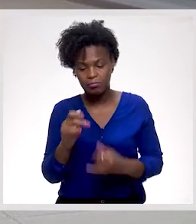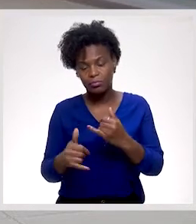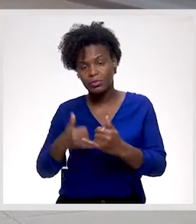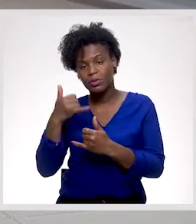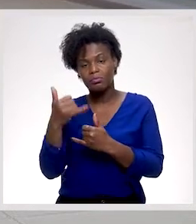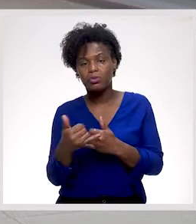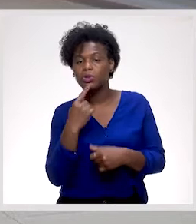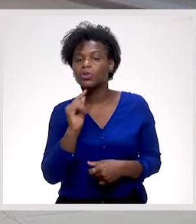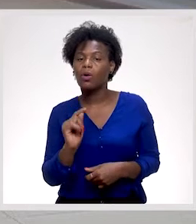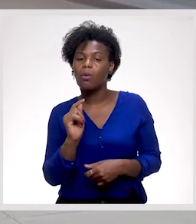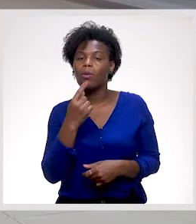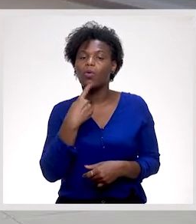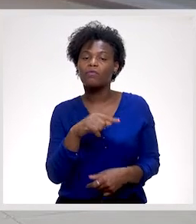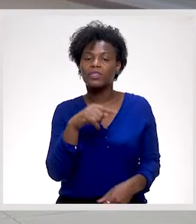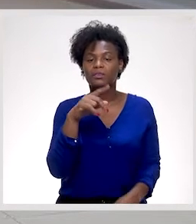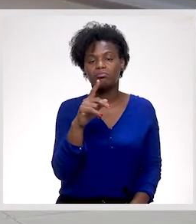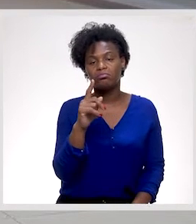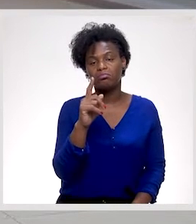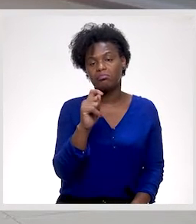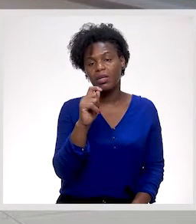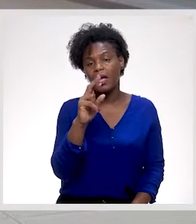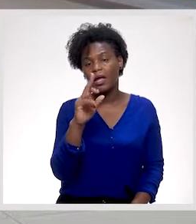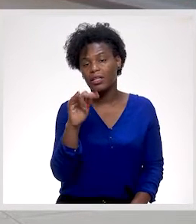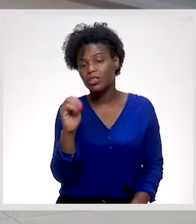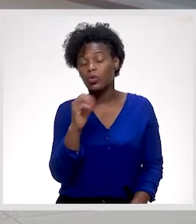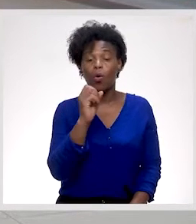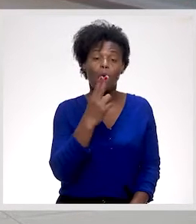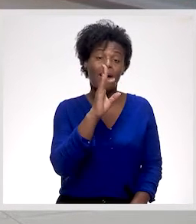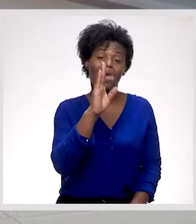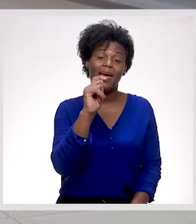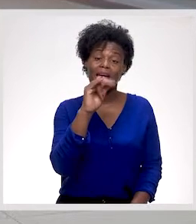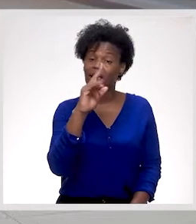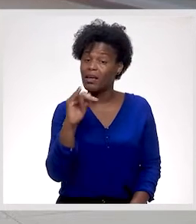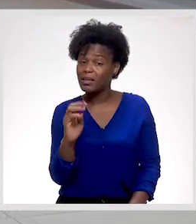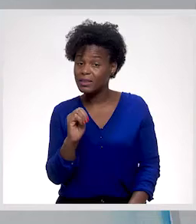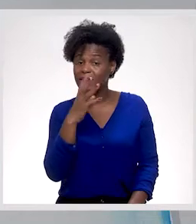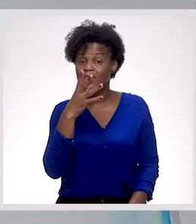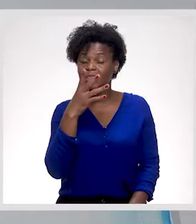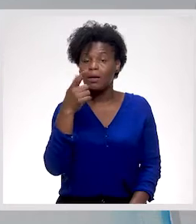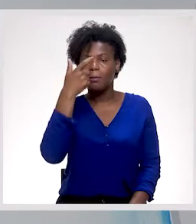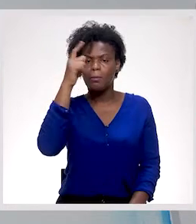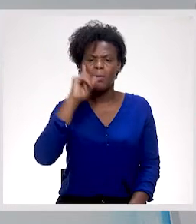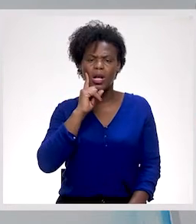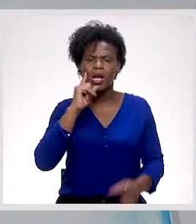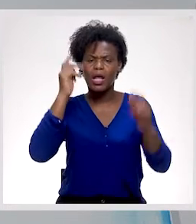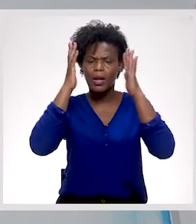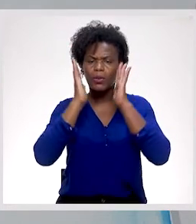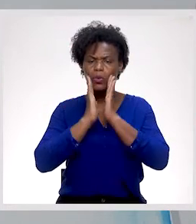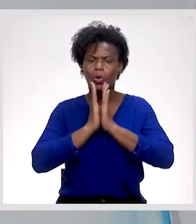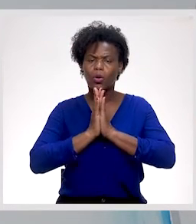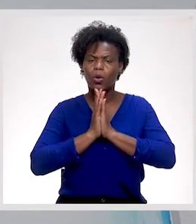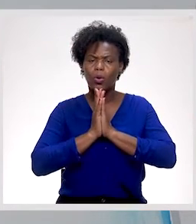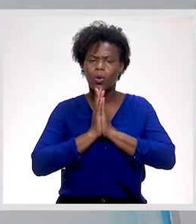de Eris. Eris, que é o nome de uma deusa grega, que era considerada deusa